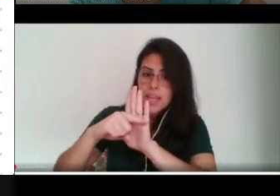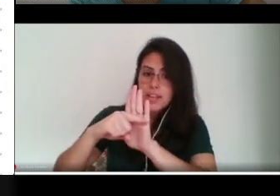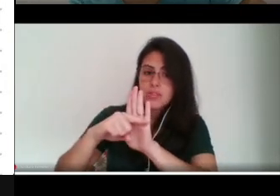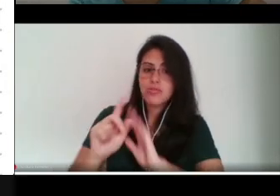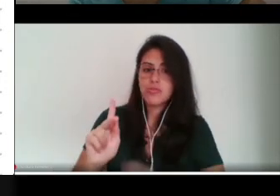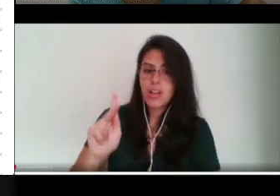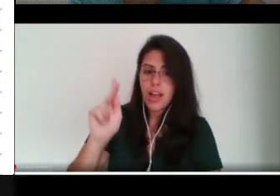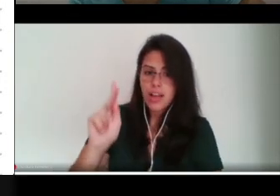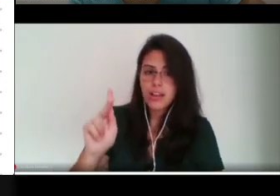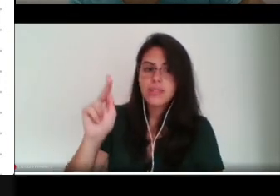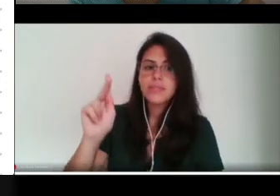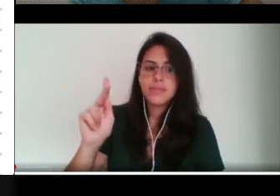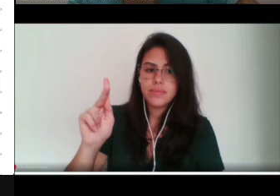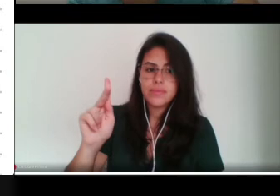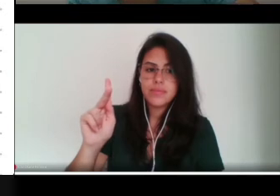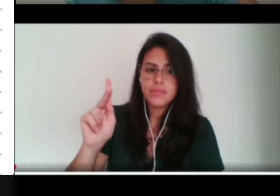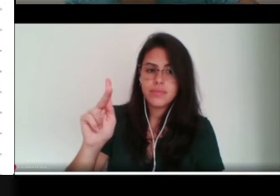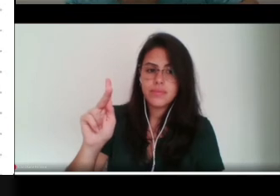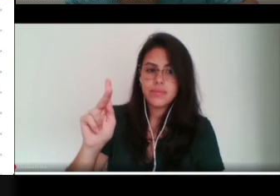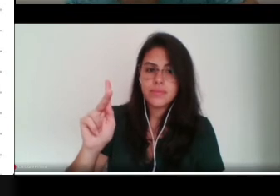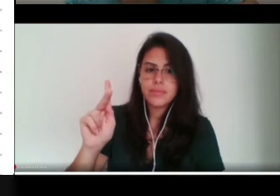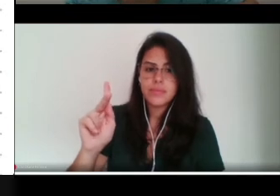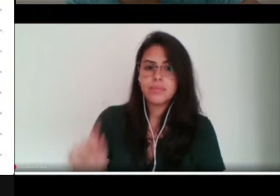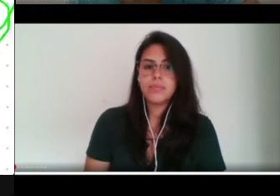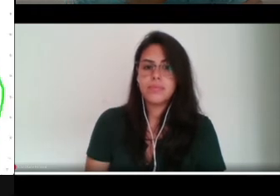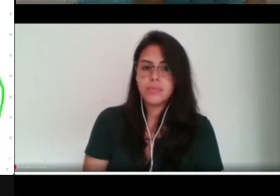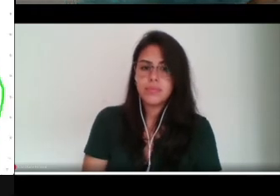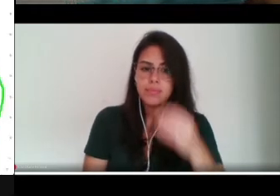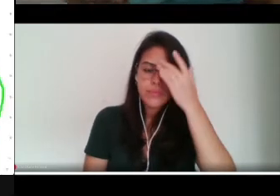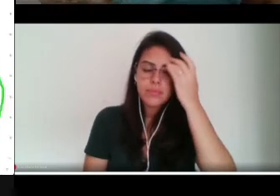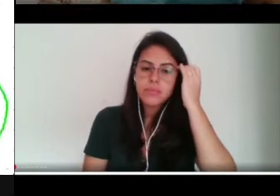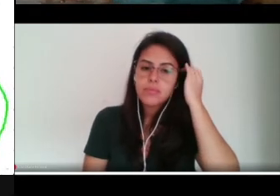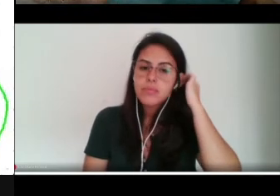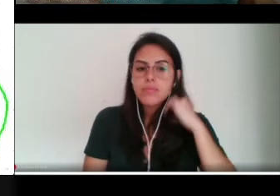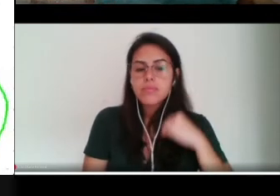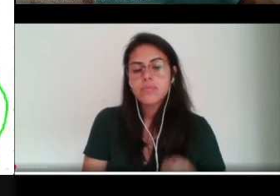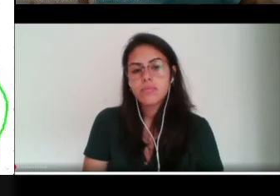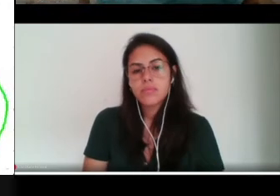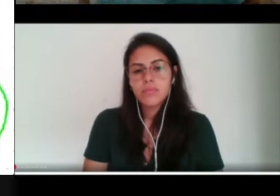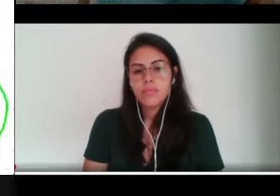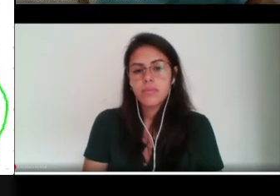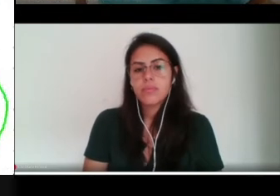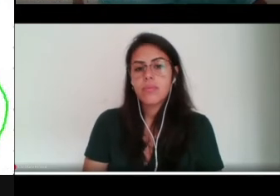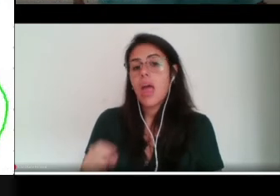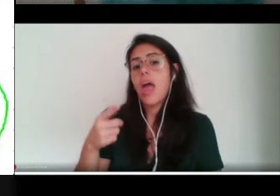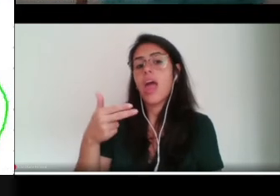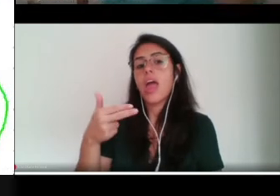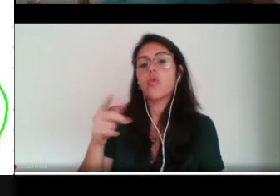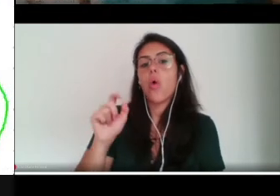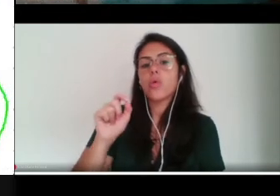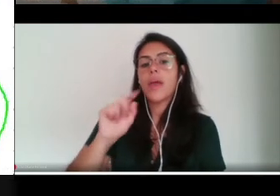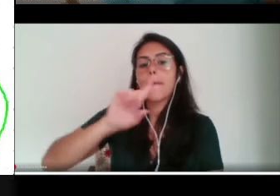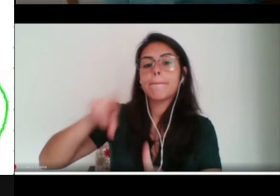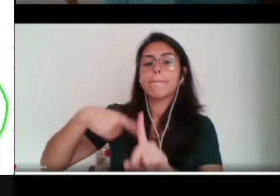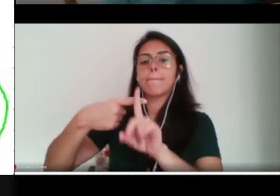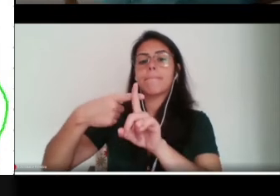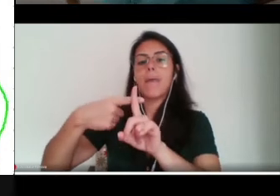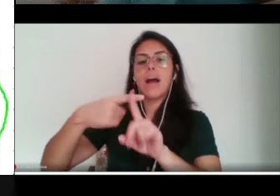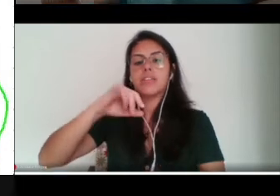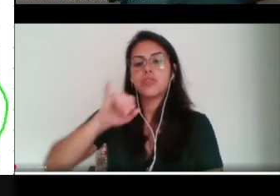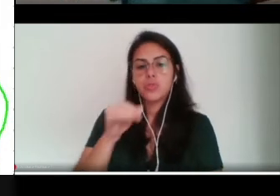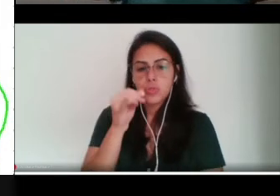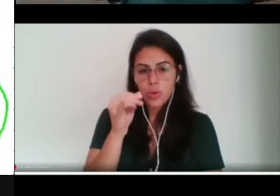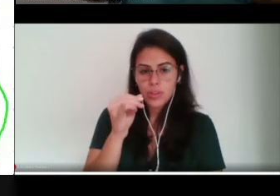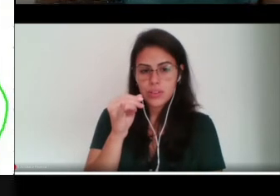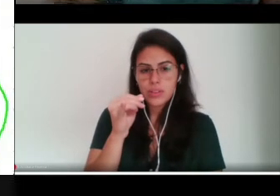vai dar mais J. A gente usa a regra da mão direita. Eu pego o I, né? Eu vou para menos K, ele